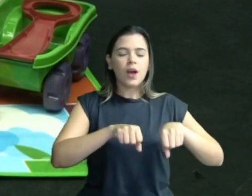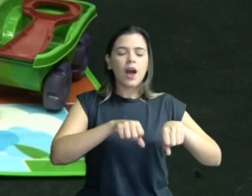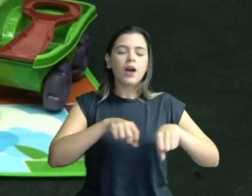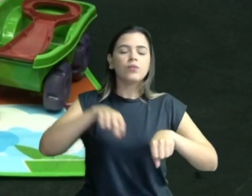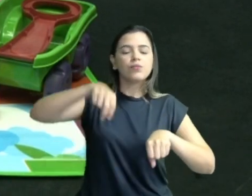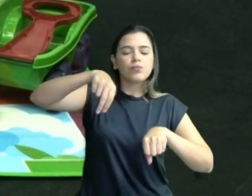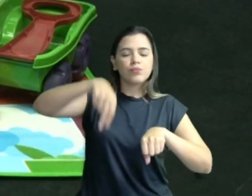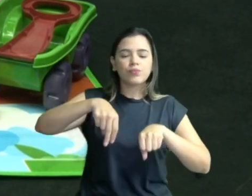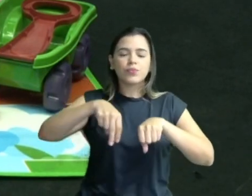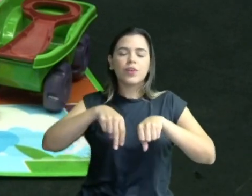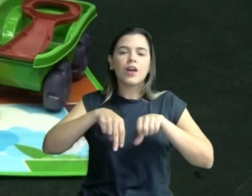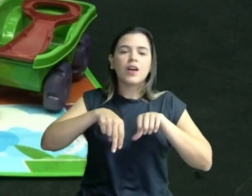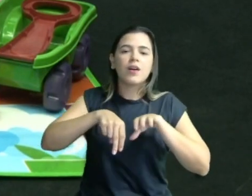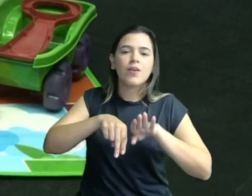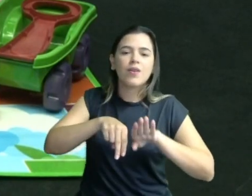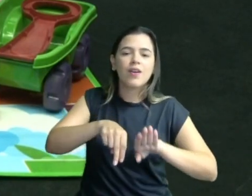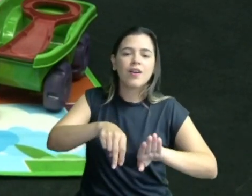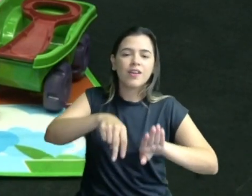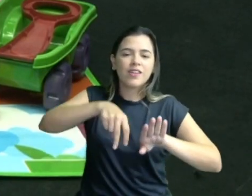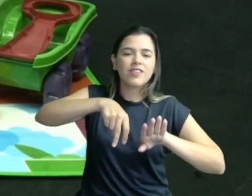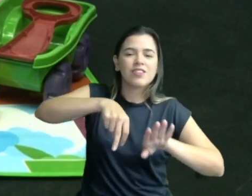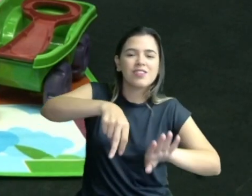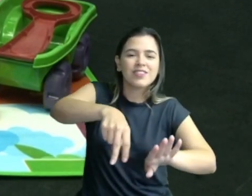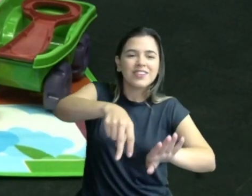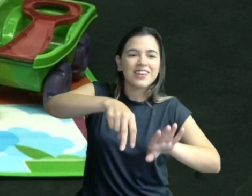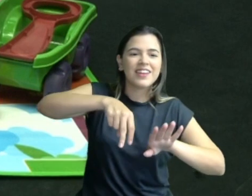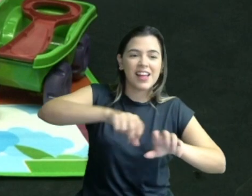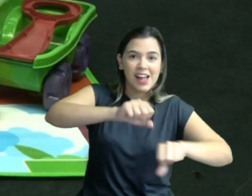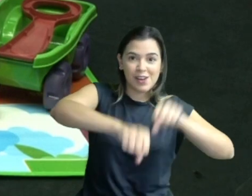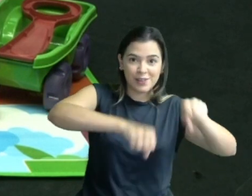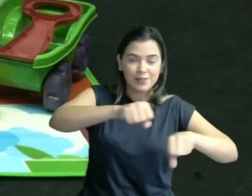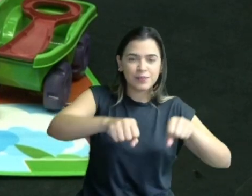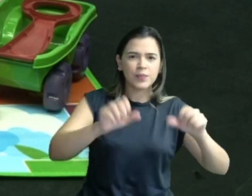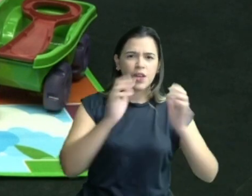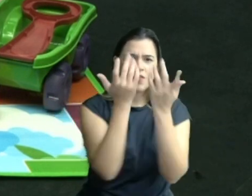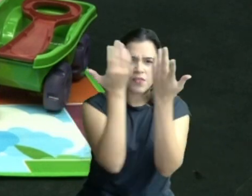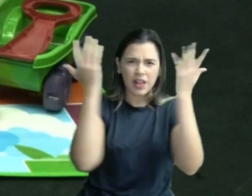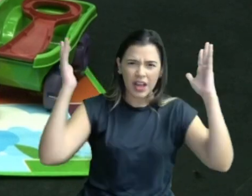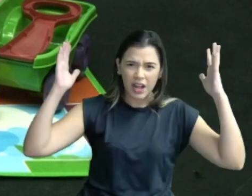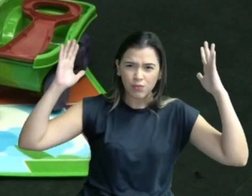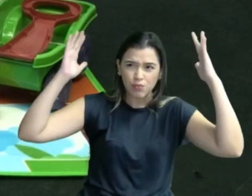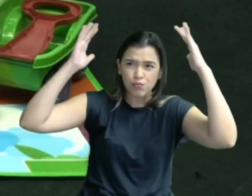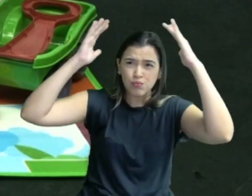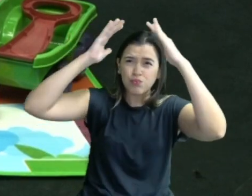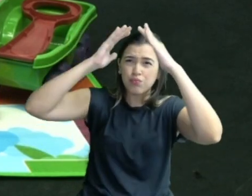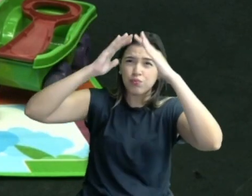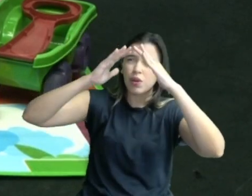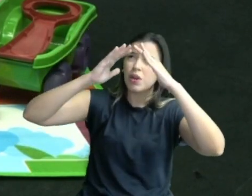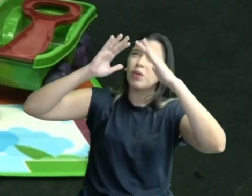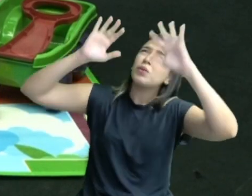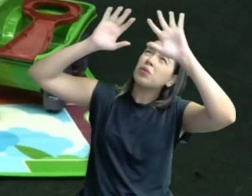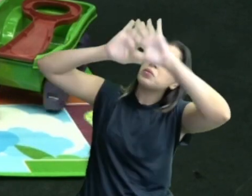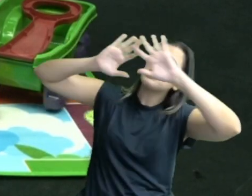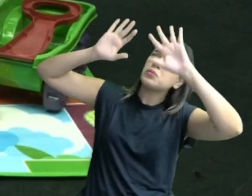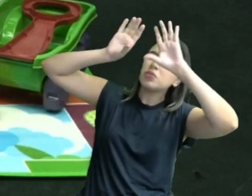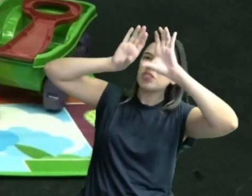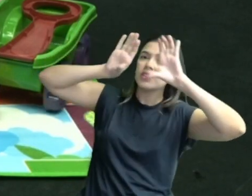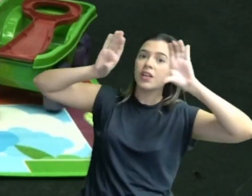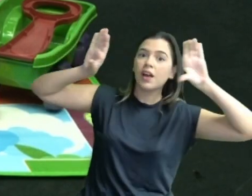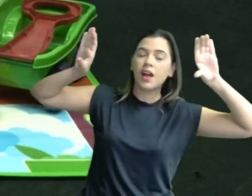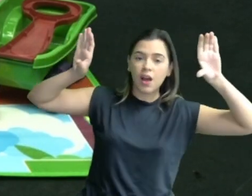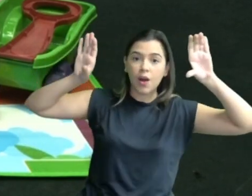penetra no coração da floresta de tão fechada que era nem dava para ver o céu